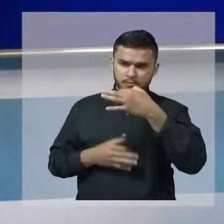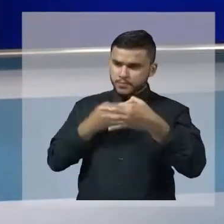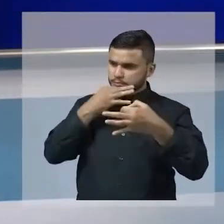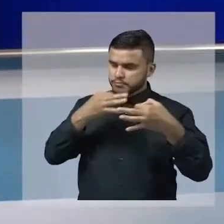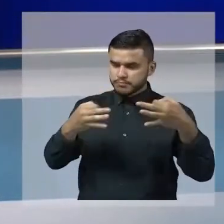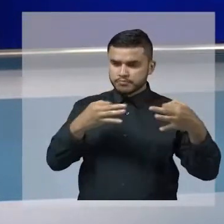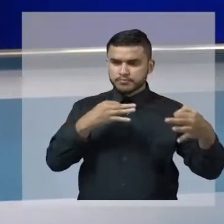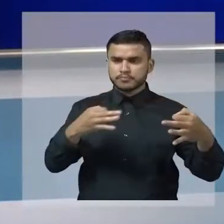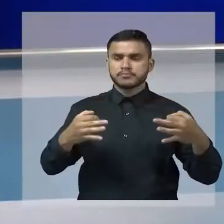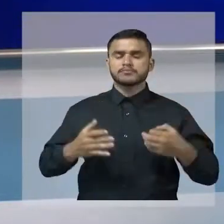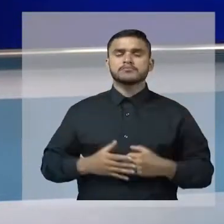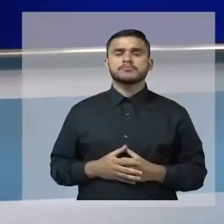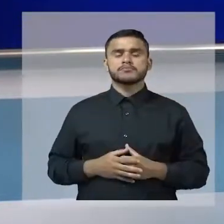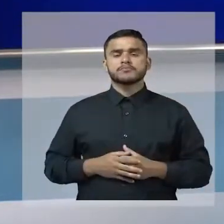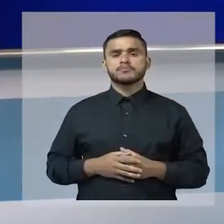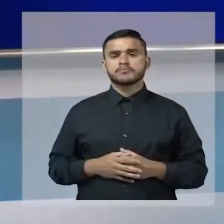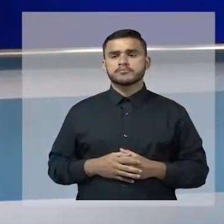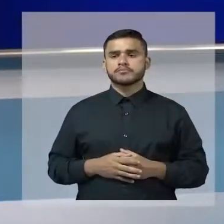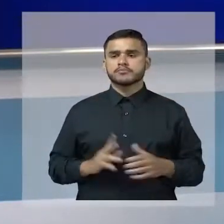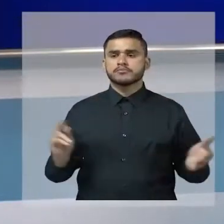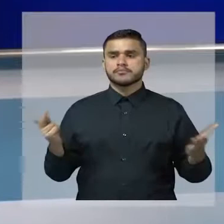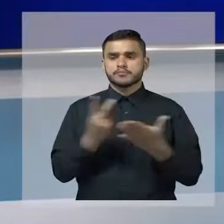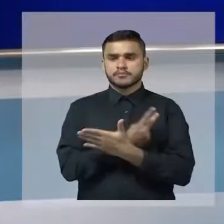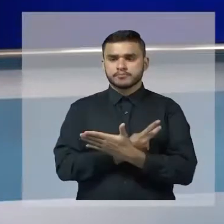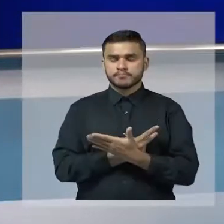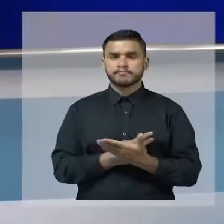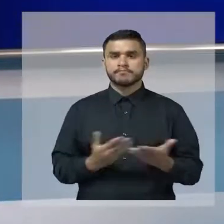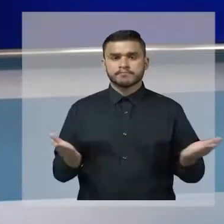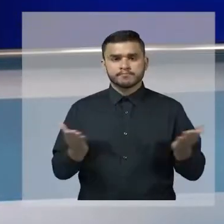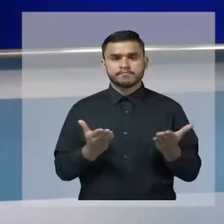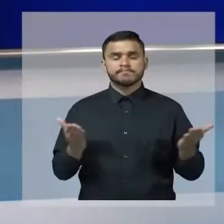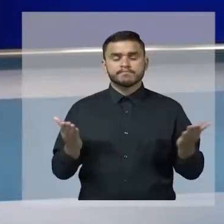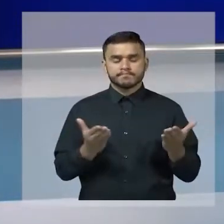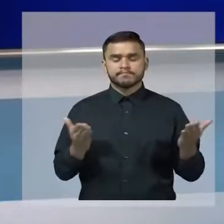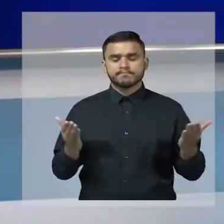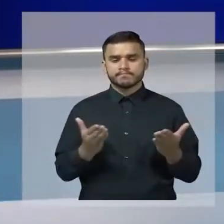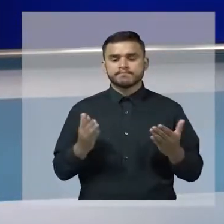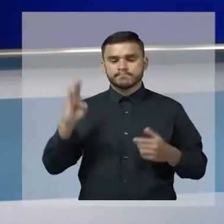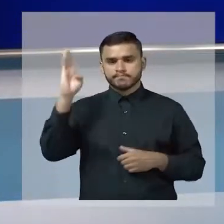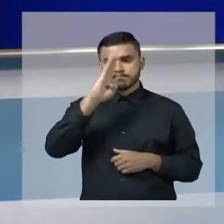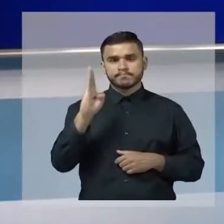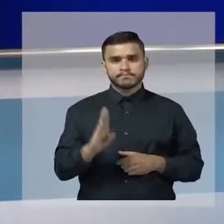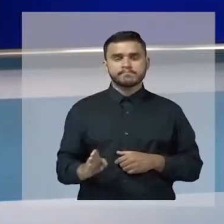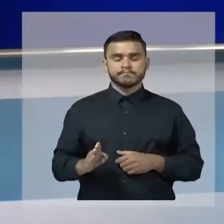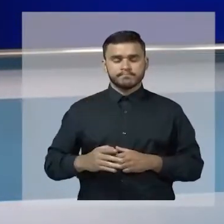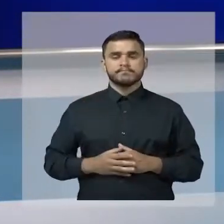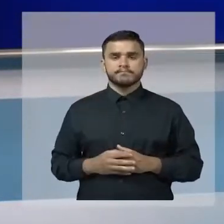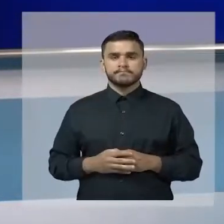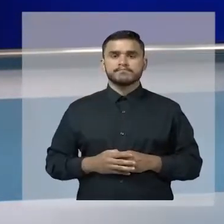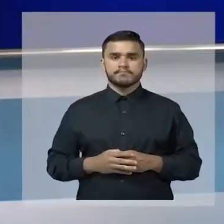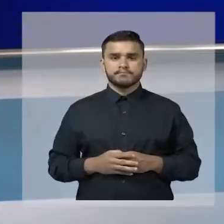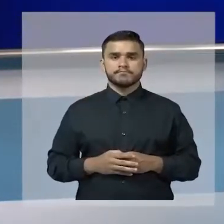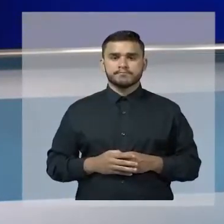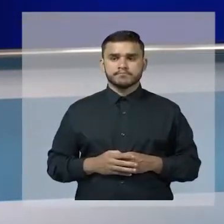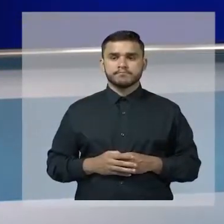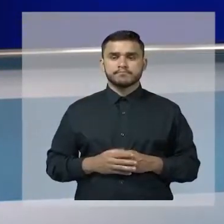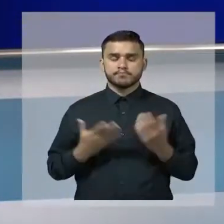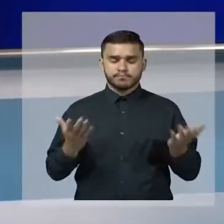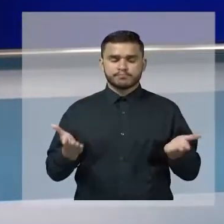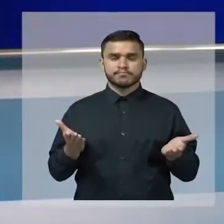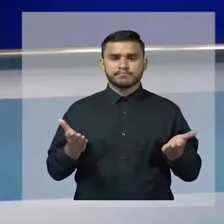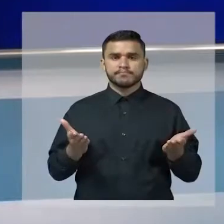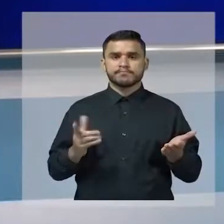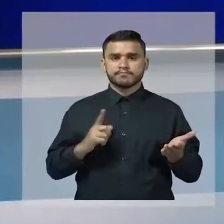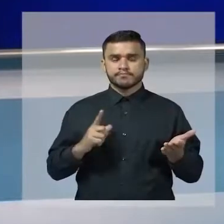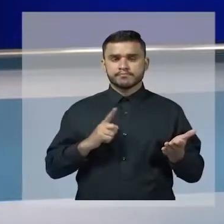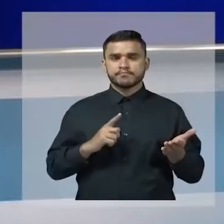senhores, sobre essa tragédia que nós estamos vivenciando no Brasil em relação a esse episódio